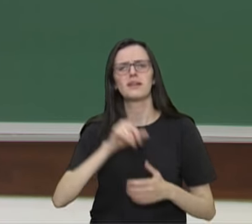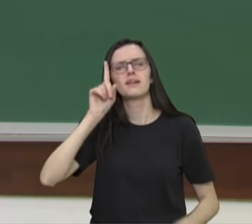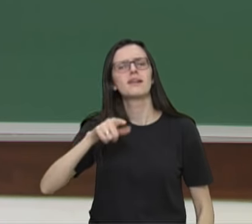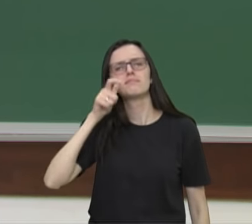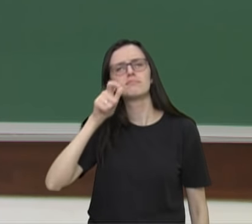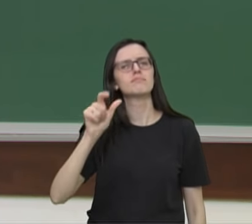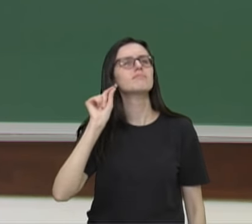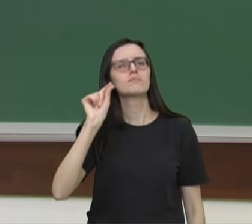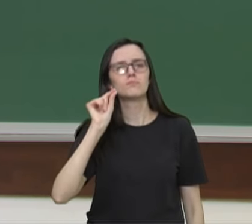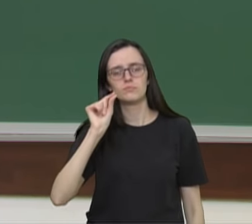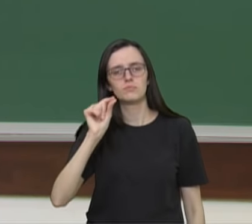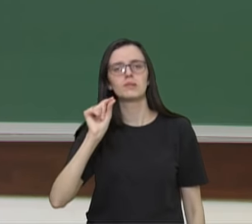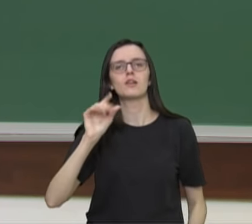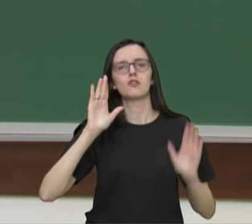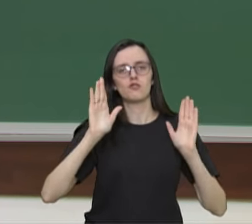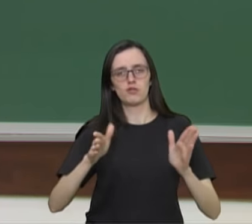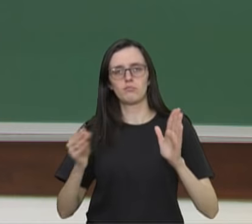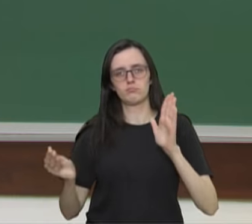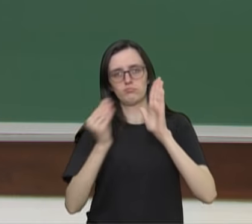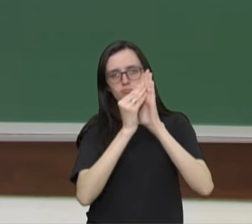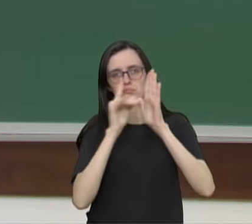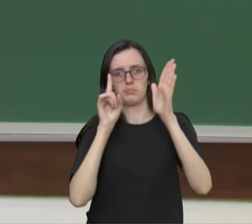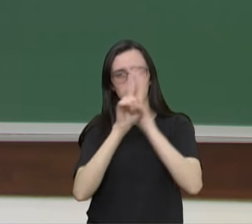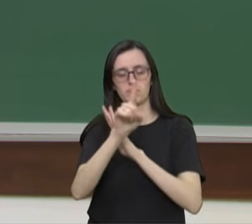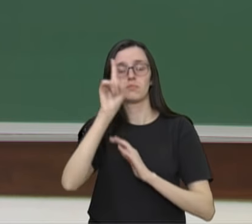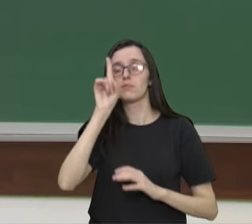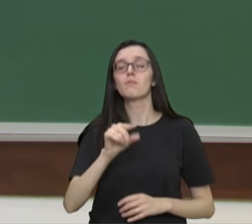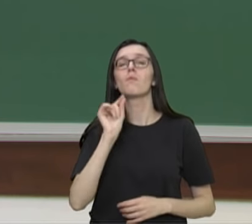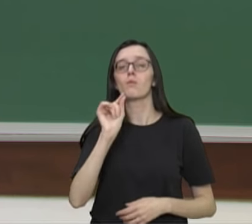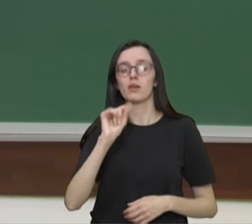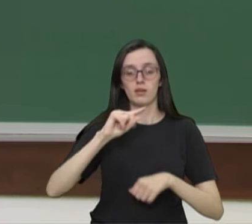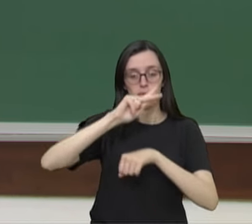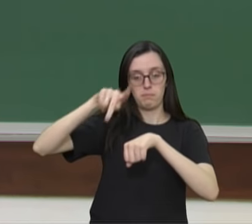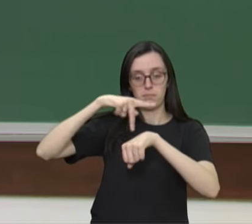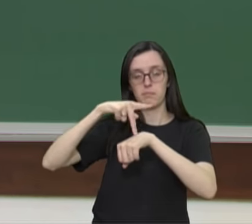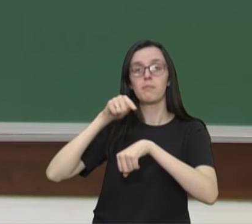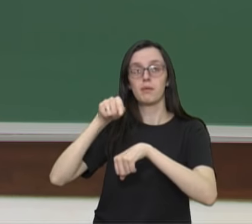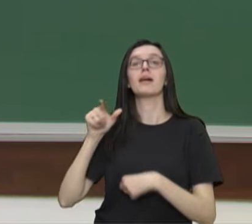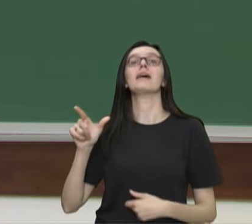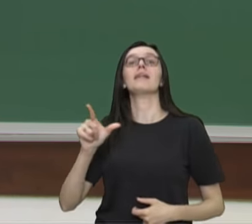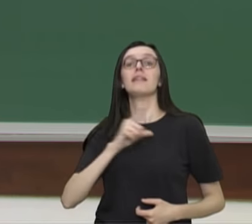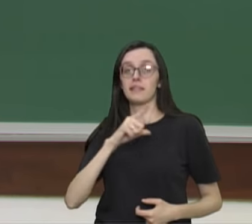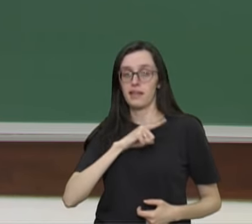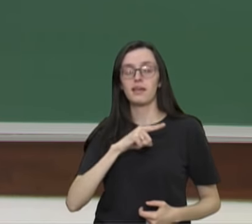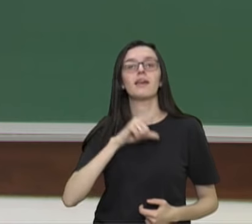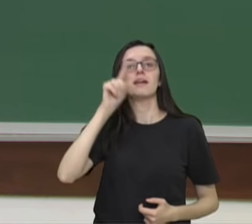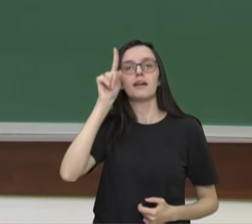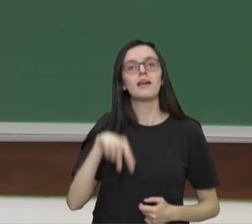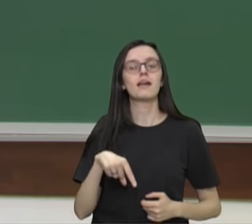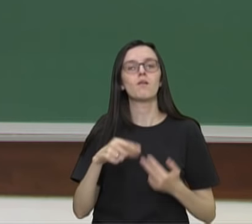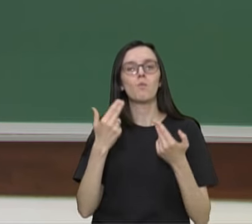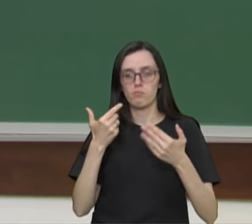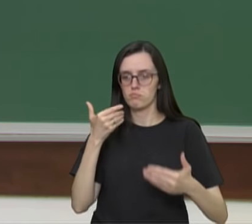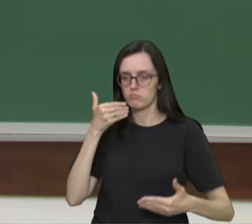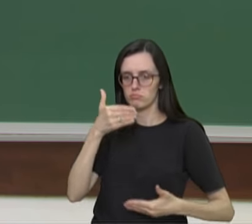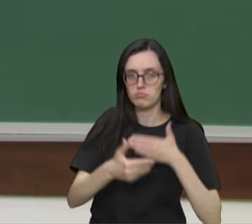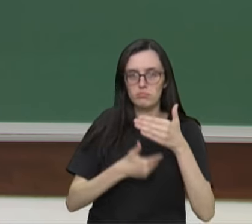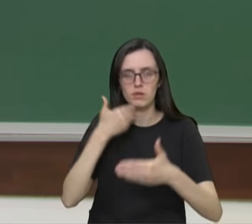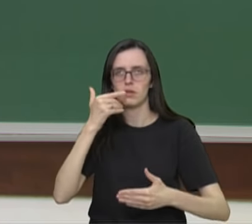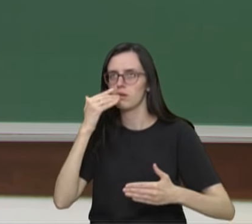interessante está posto nessa pergunta é justamente que são países que apresentaram uma um grande processo